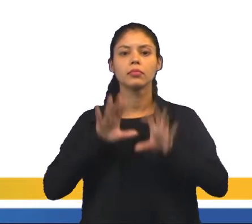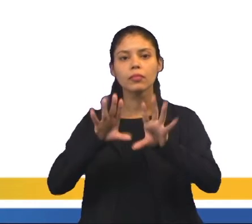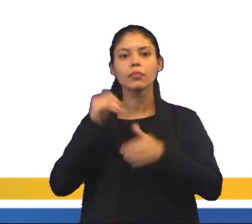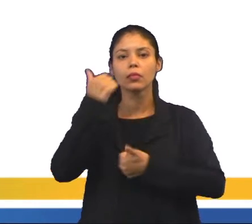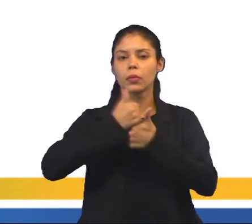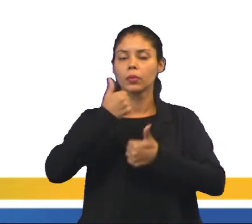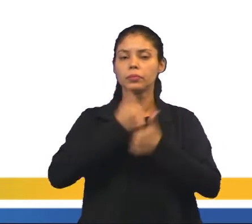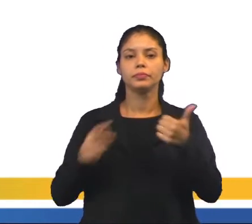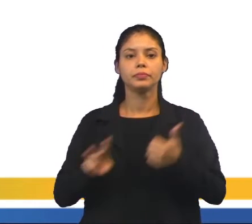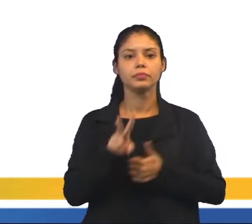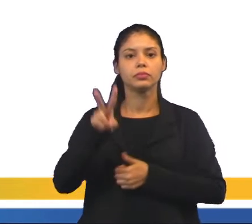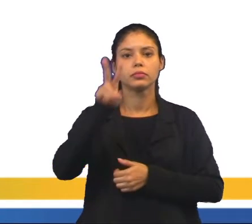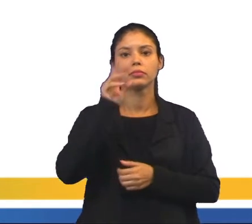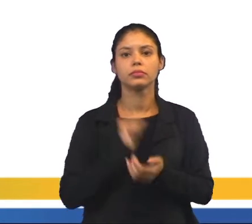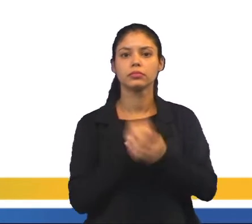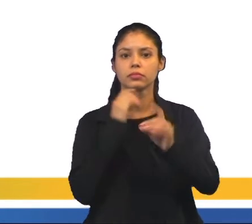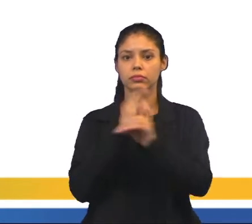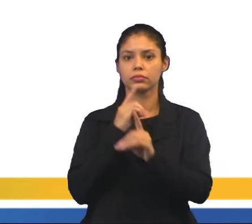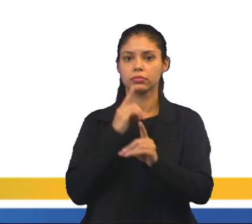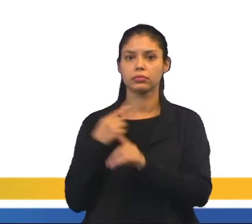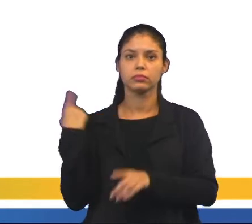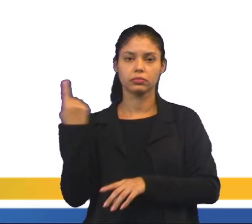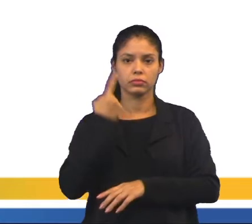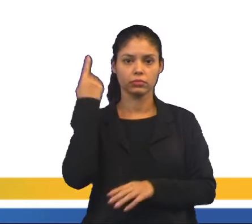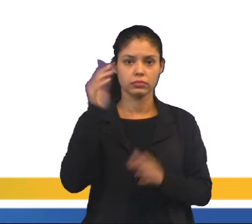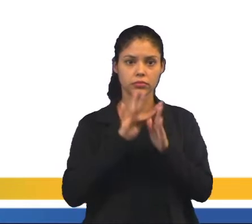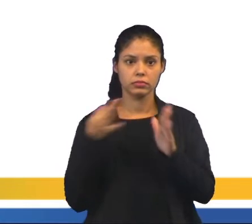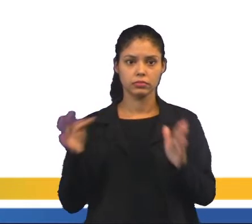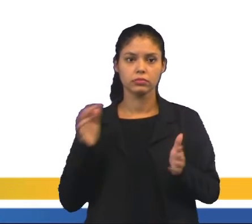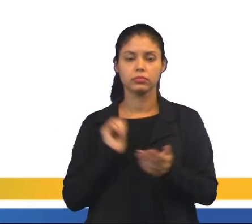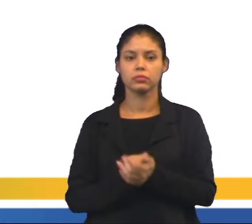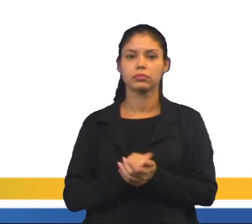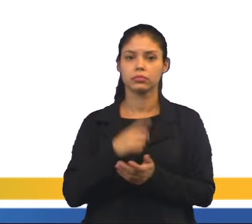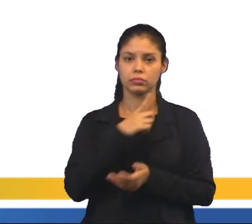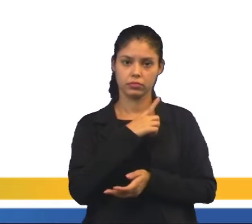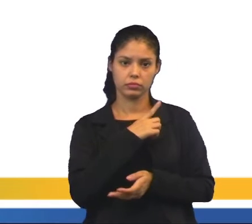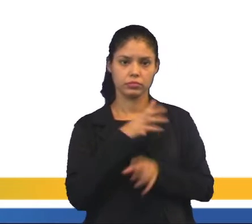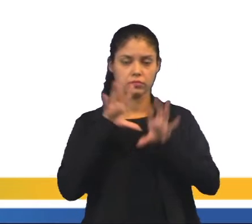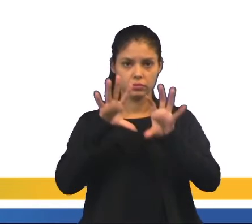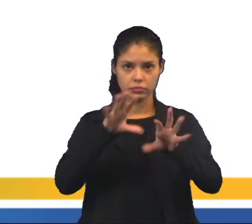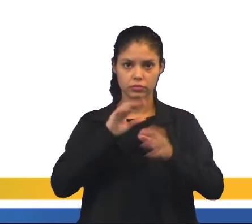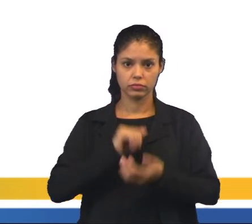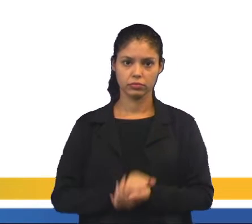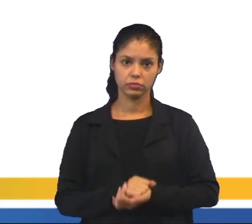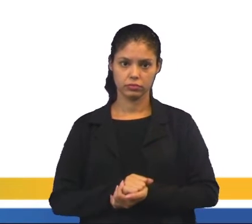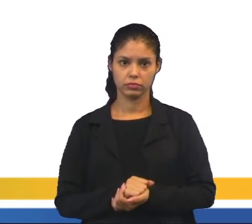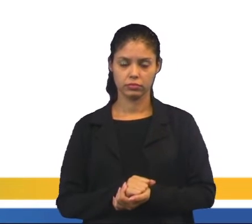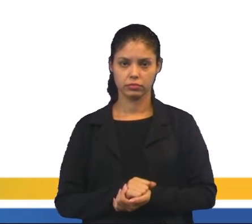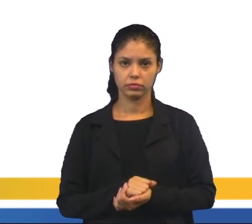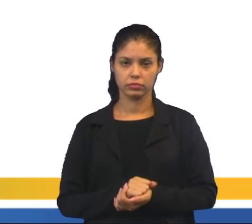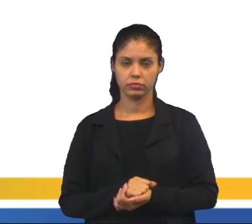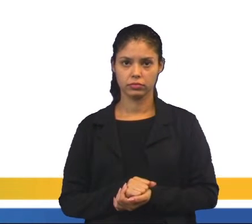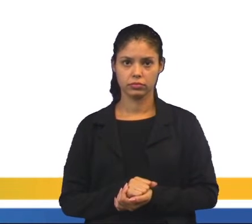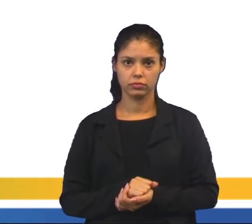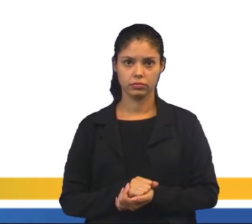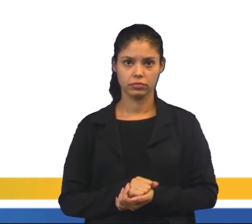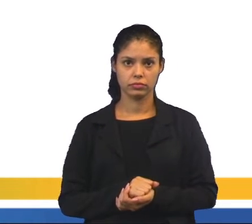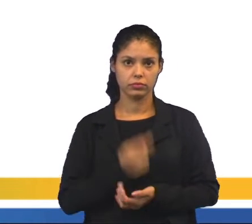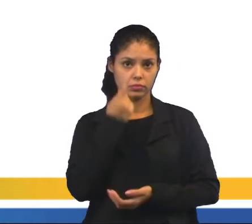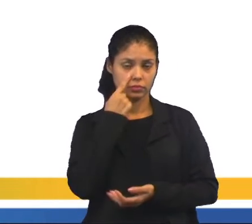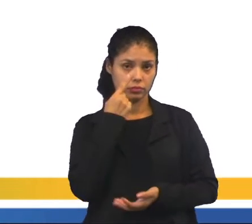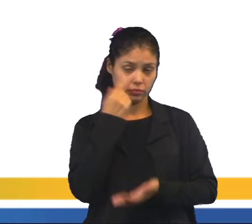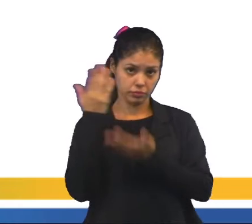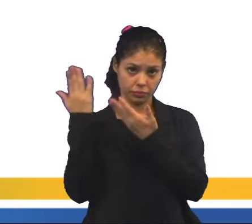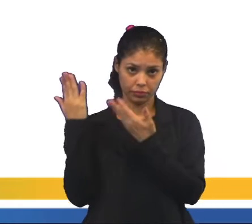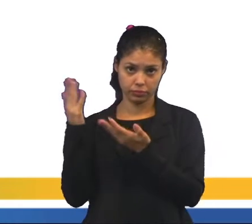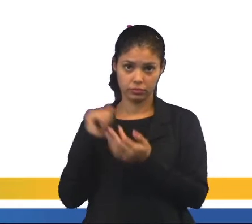Assim, substituindo o valor encontrado para a altura na fórmula da área. Ou seja, observe aí,